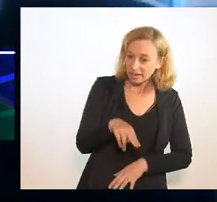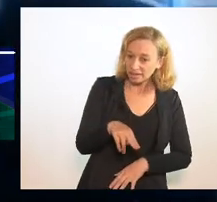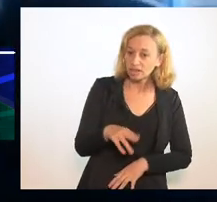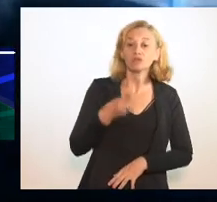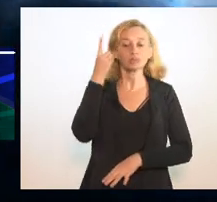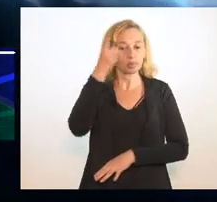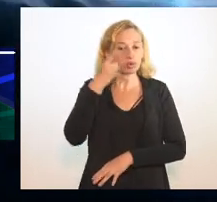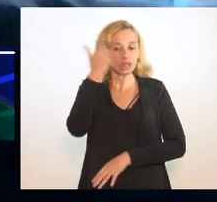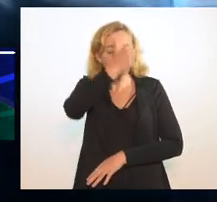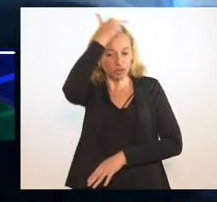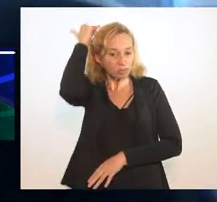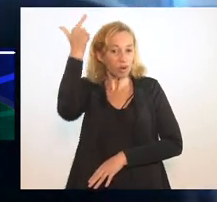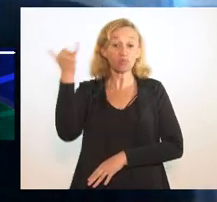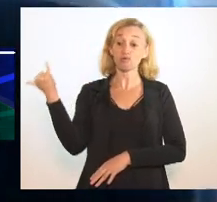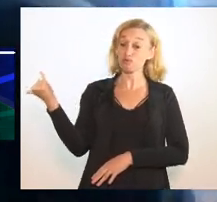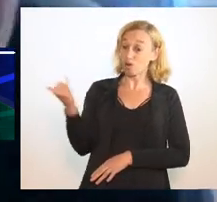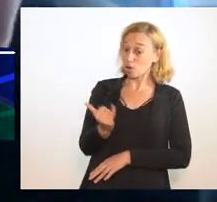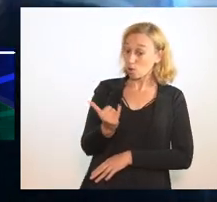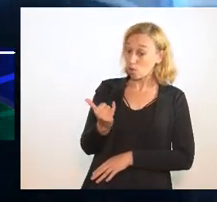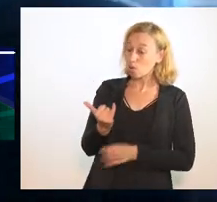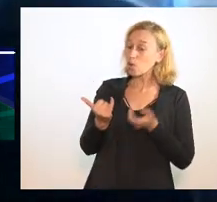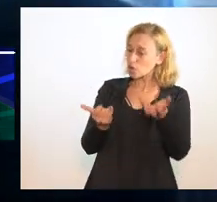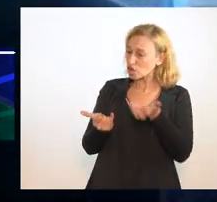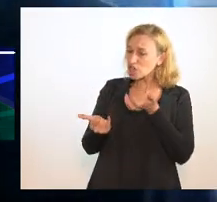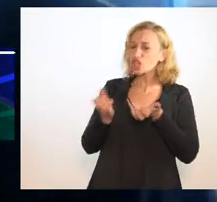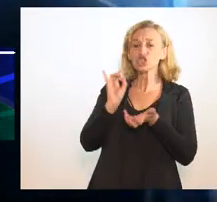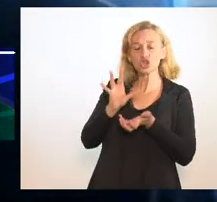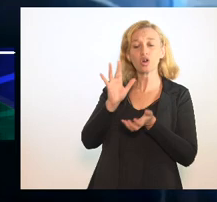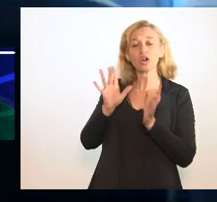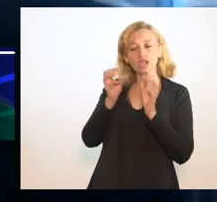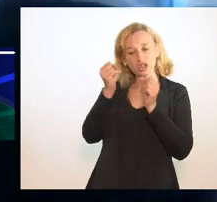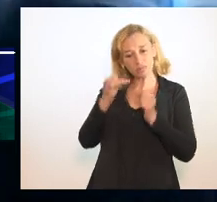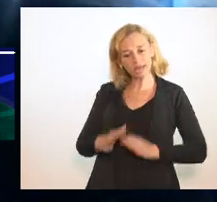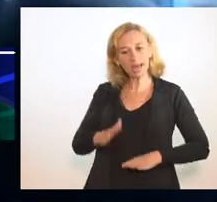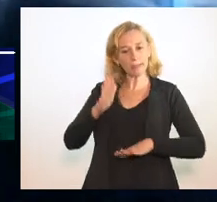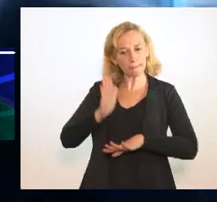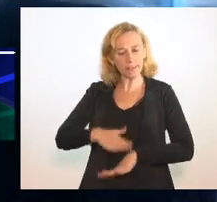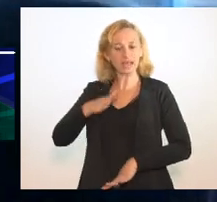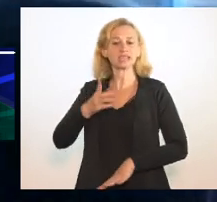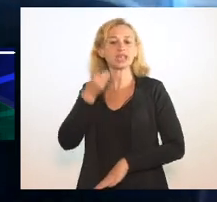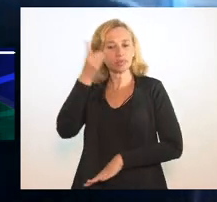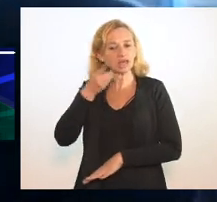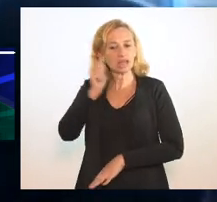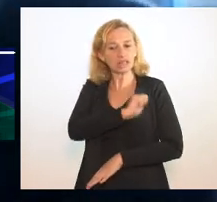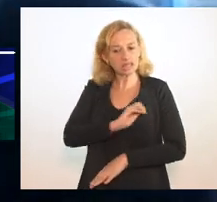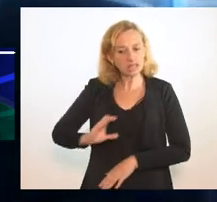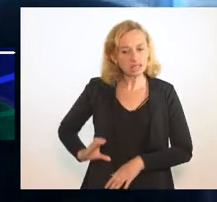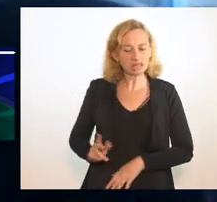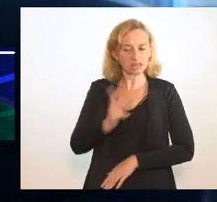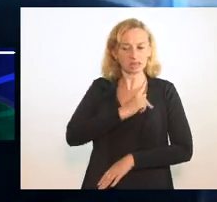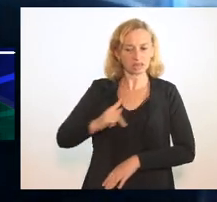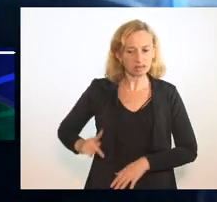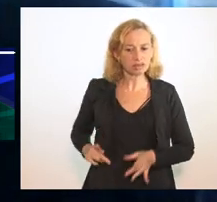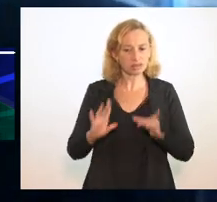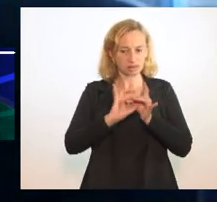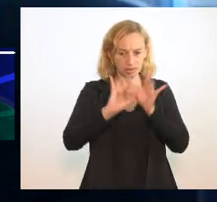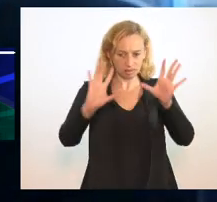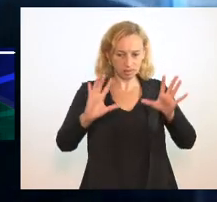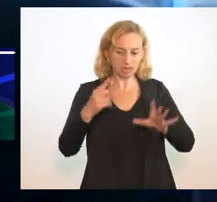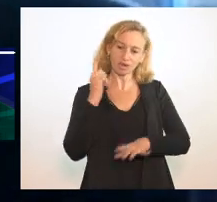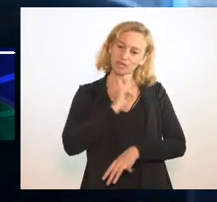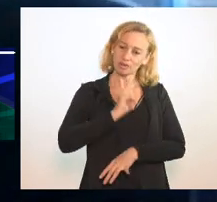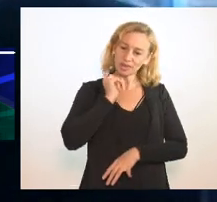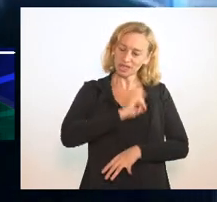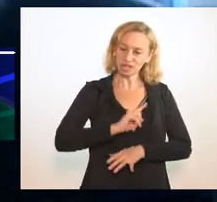deputado Luiz Paulo falou, eu queria só acrescentar um ponto, deputado André, presidente democrático